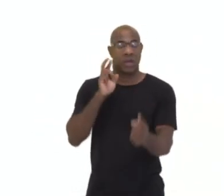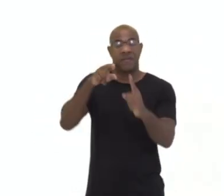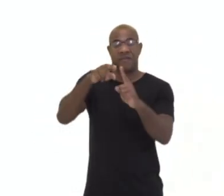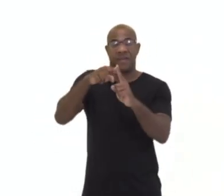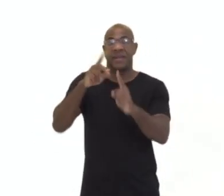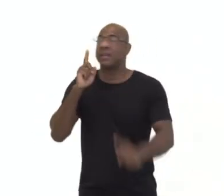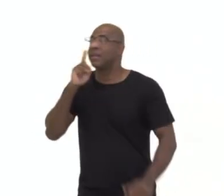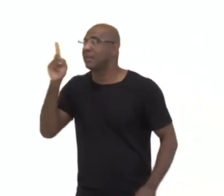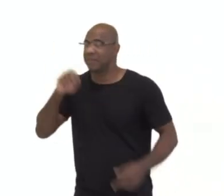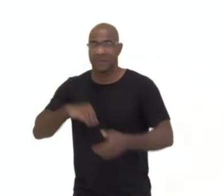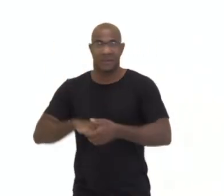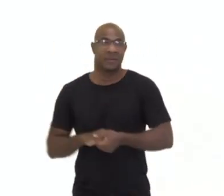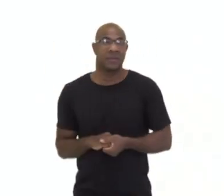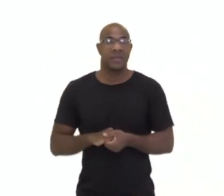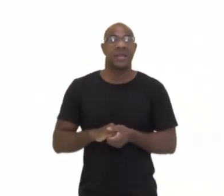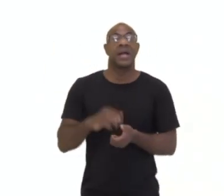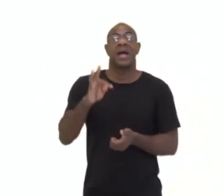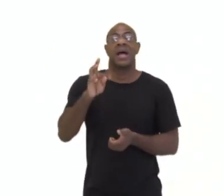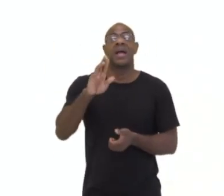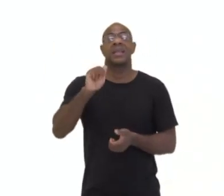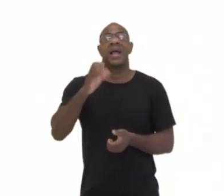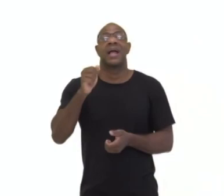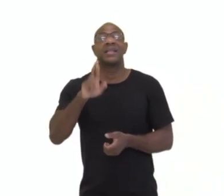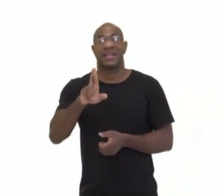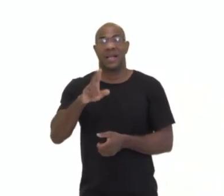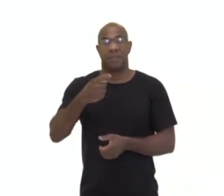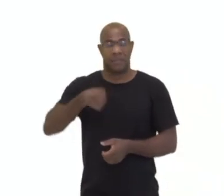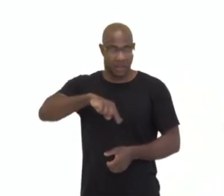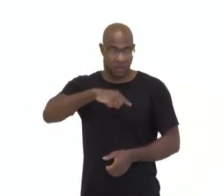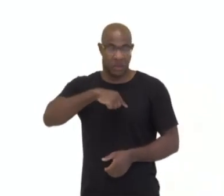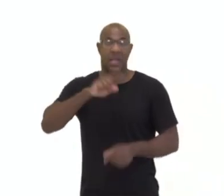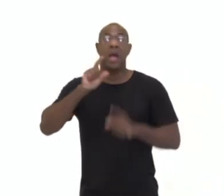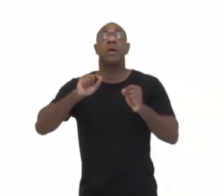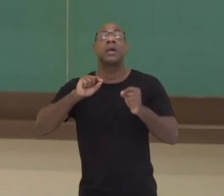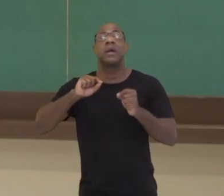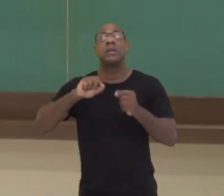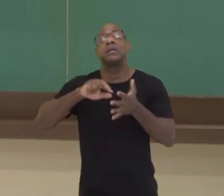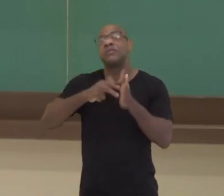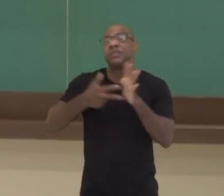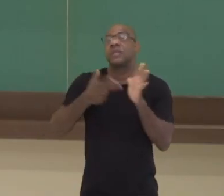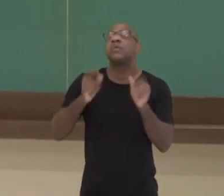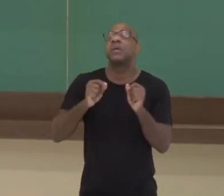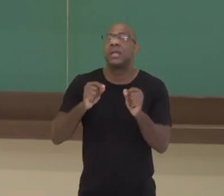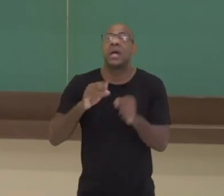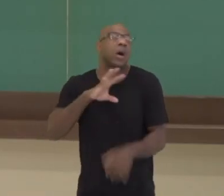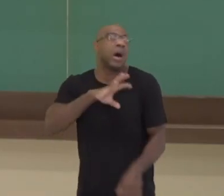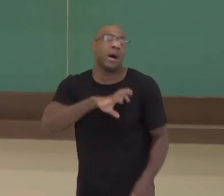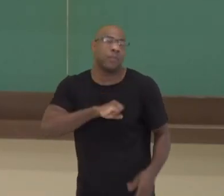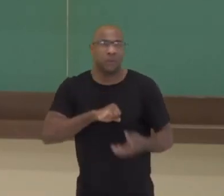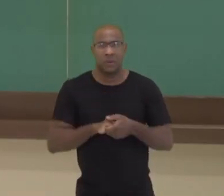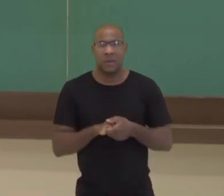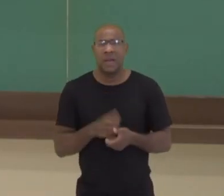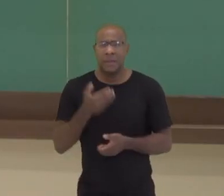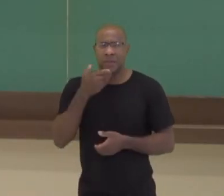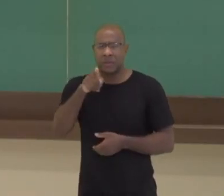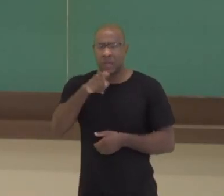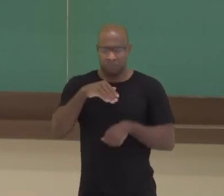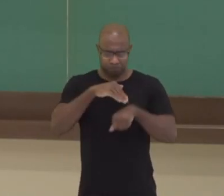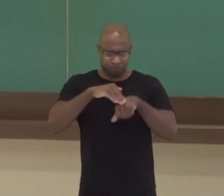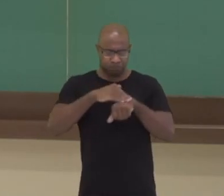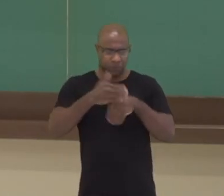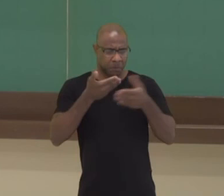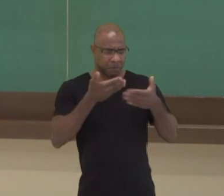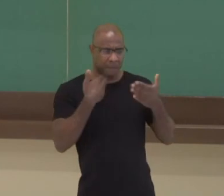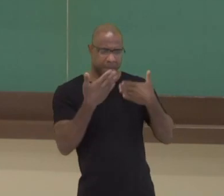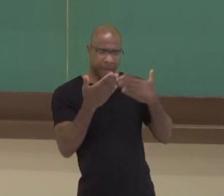para nós é literalmente e graficamente um ato de amor. Eu pedi que você conversasse com o colega e explicasse